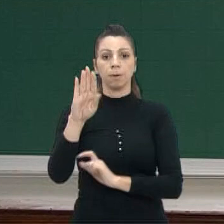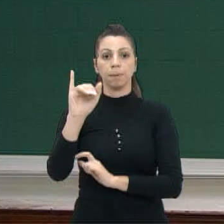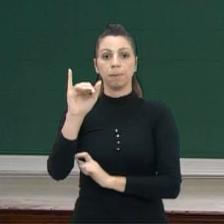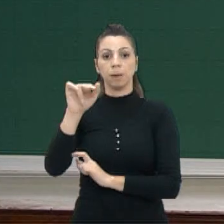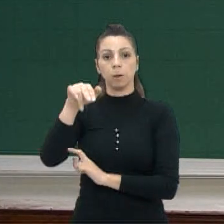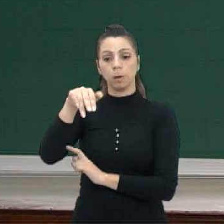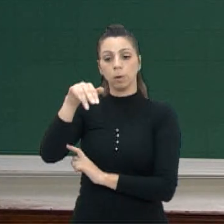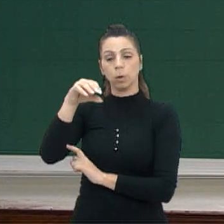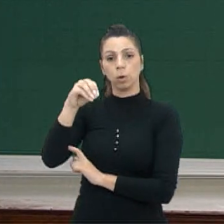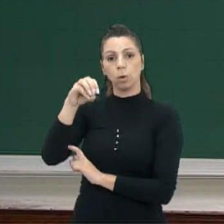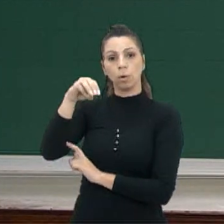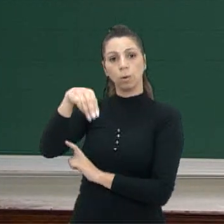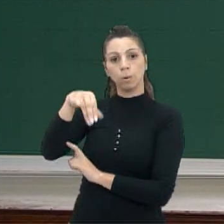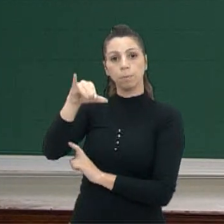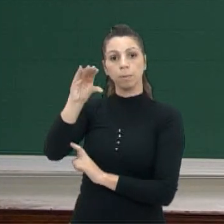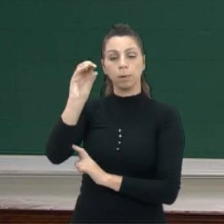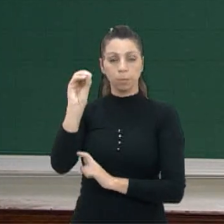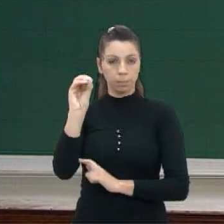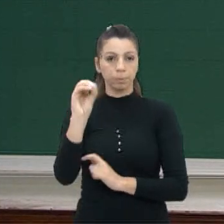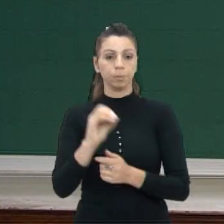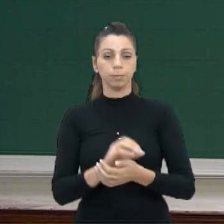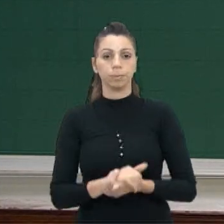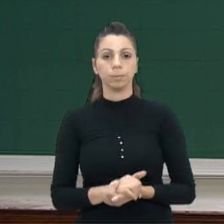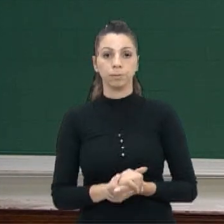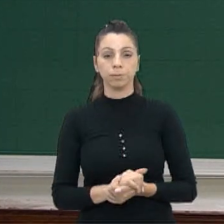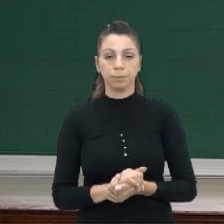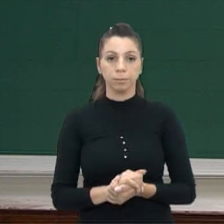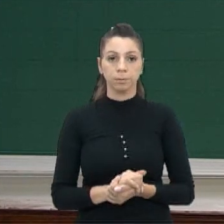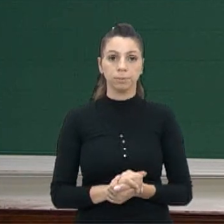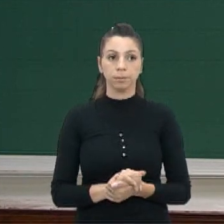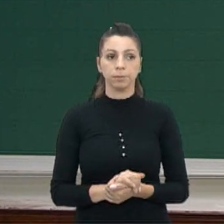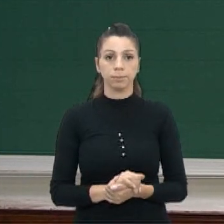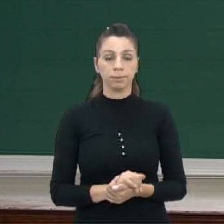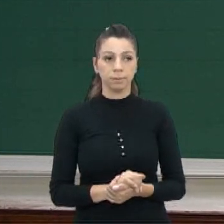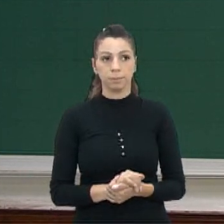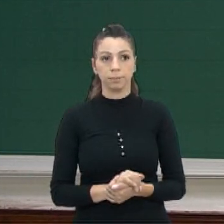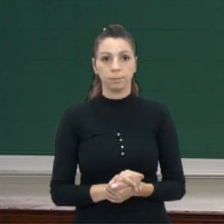bom? Mesma letra e o mesmo expoente. Precisamos lembrar disso.